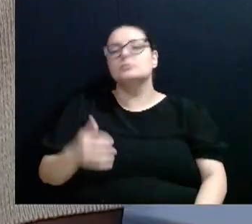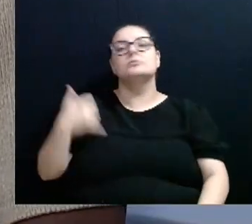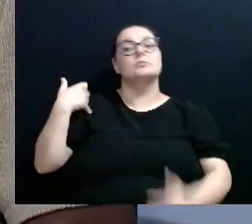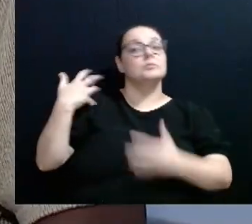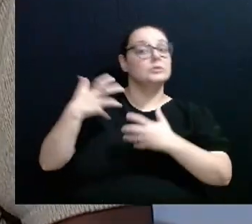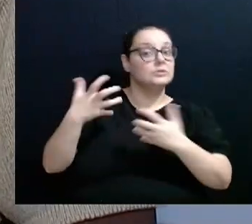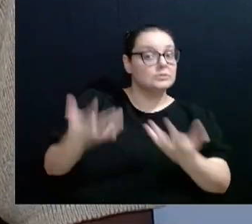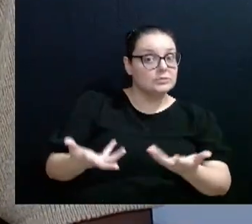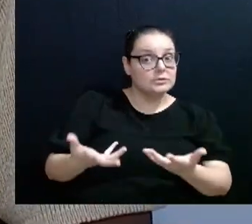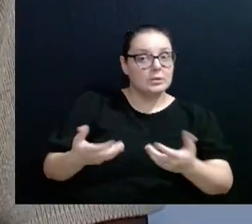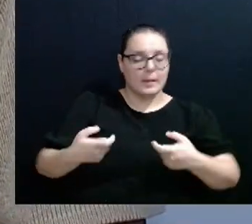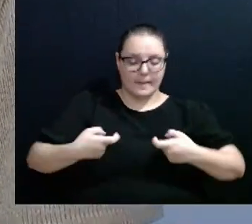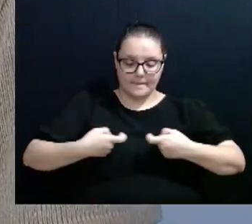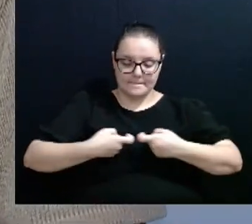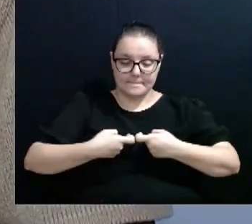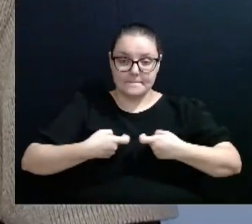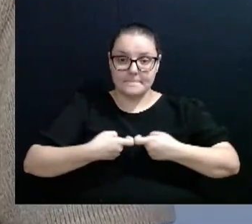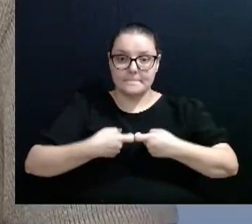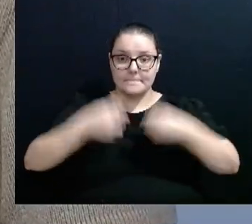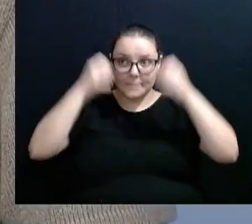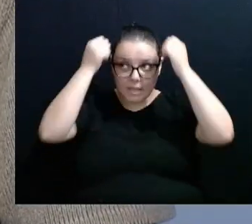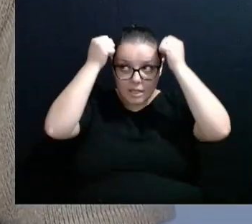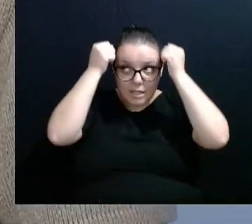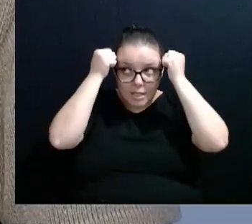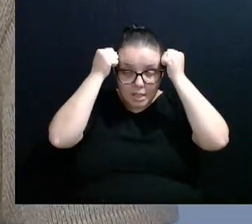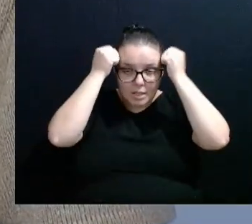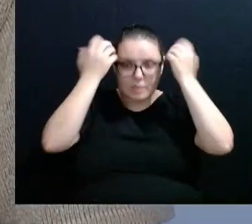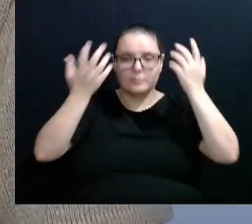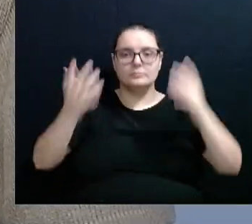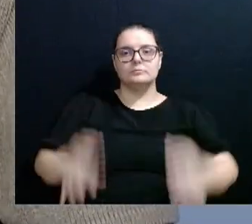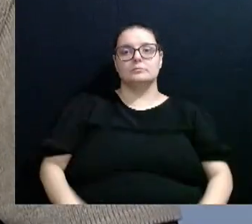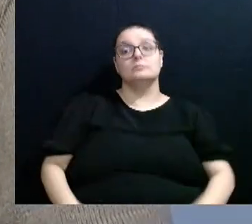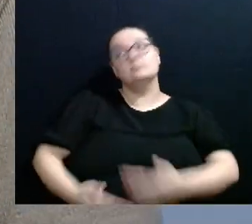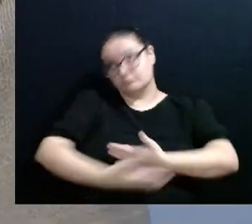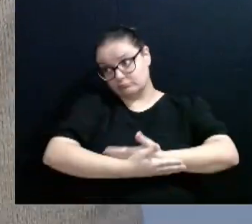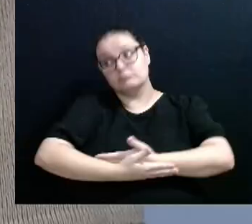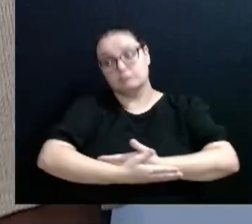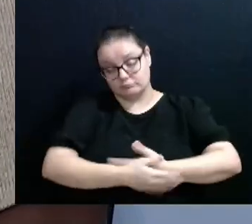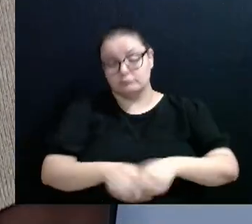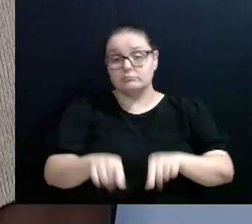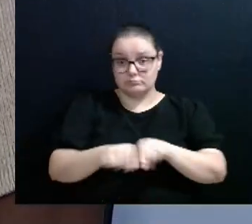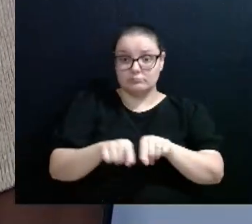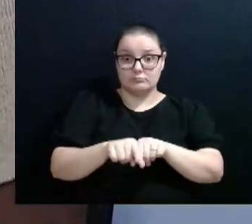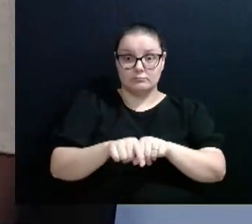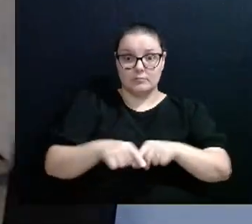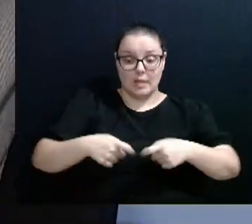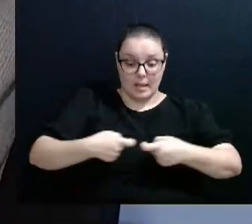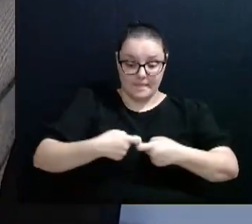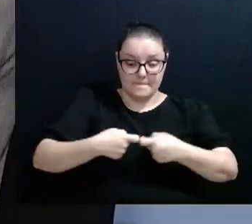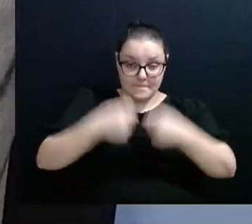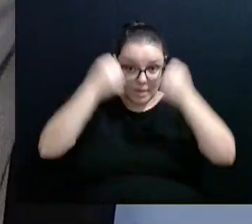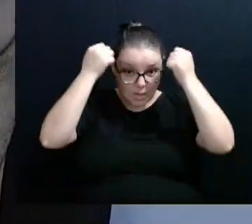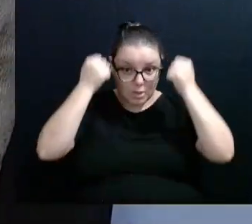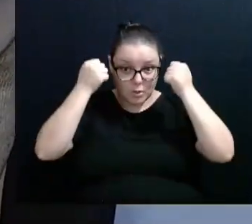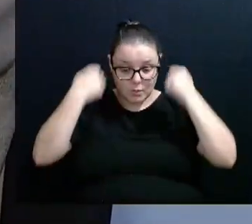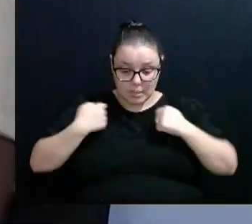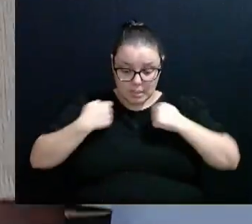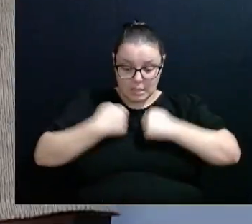meia, gorro, sim, para os bebês também, meia, gorro, roupinha, assim, casaquinho, a gente